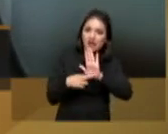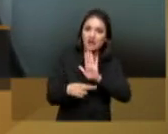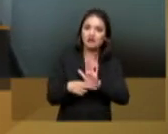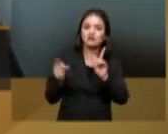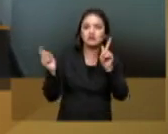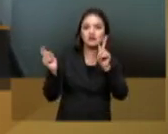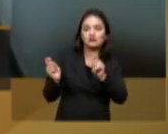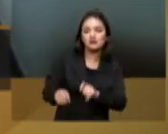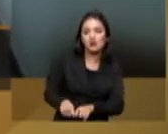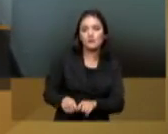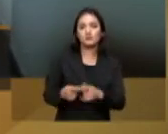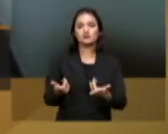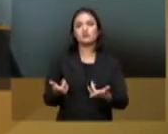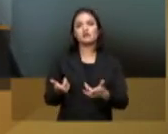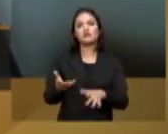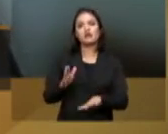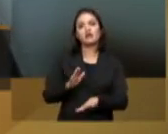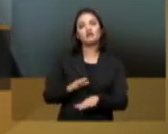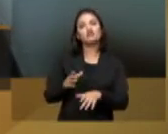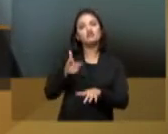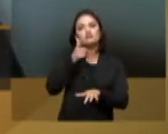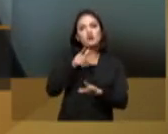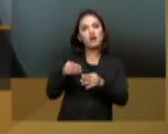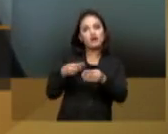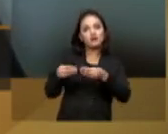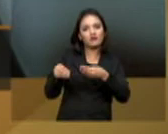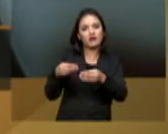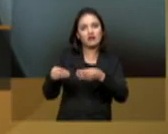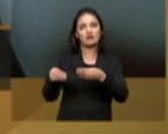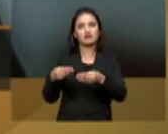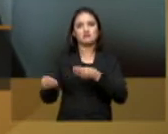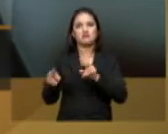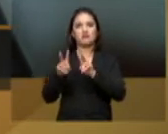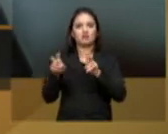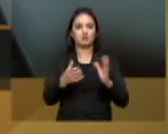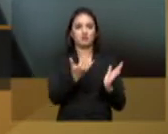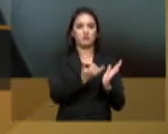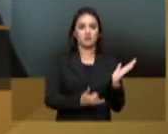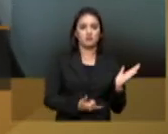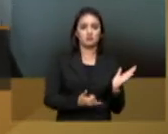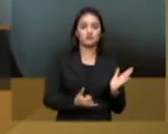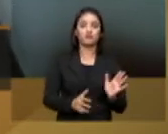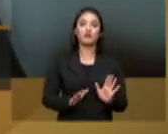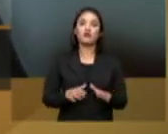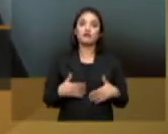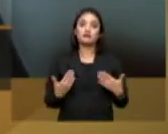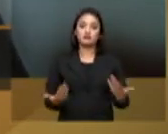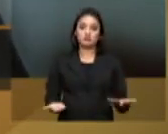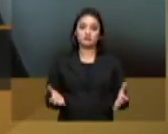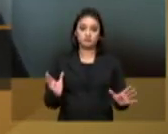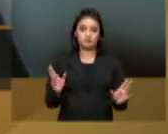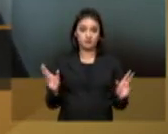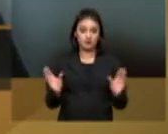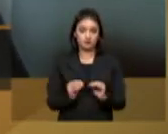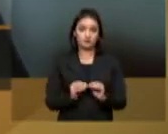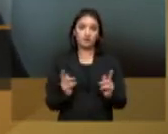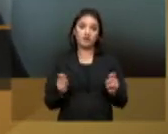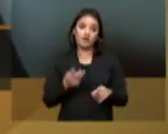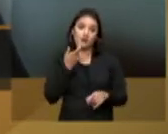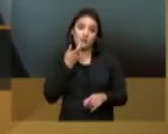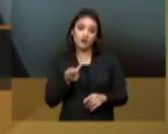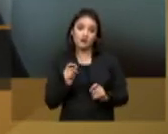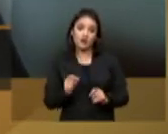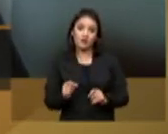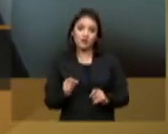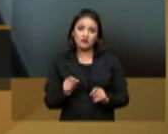mais restrita de flexibilizar a legalidade em relação aos impostos. Em suma, pode-se dizer, com base